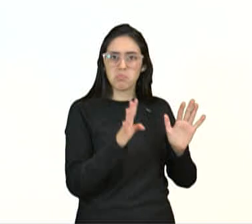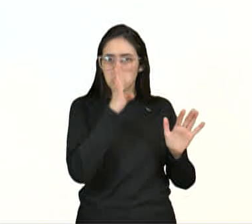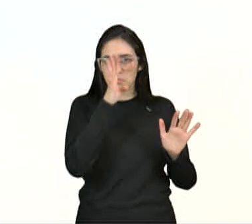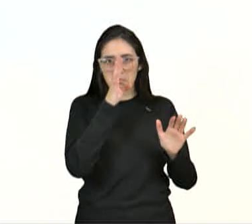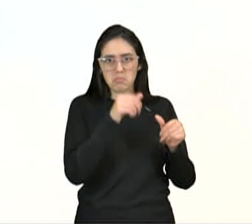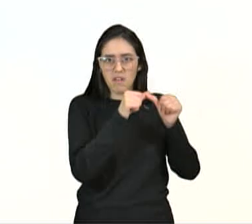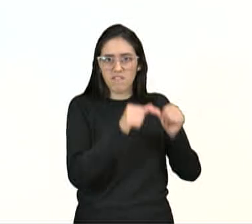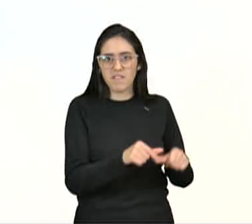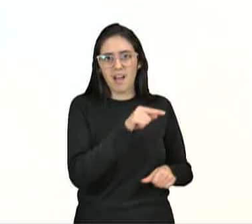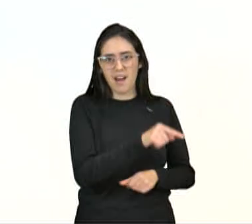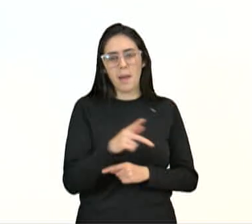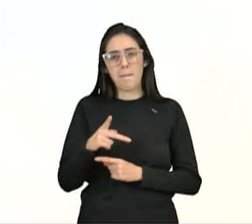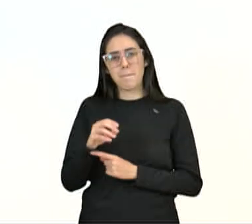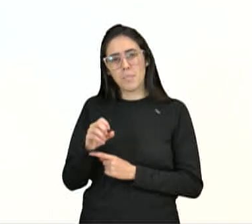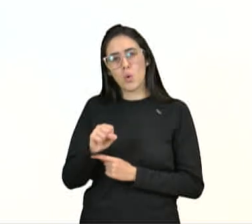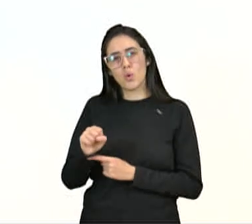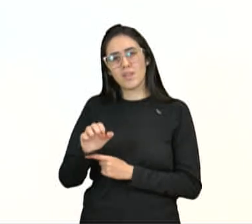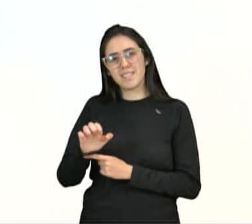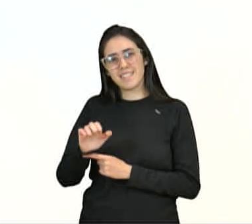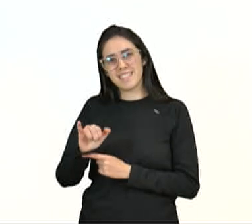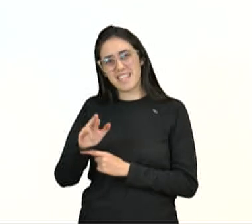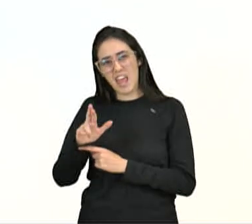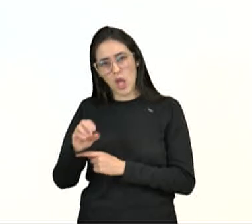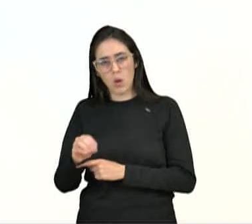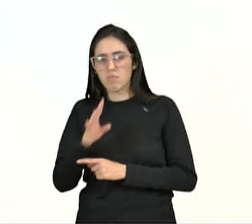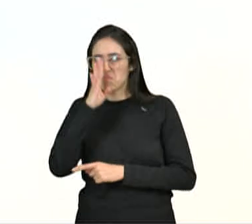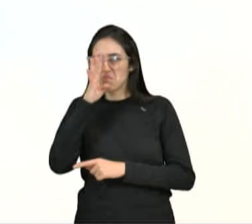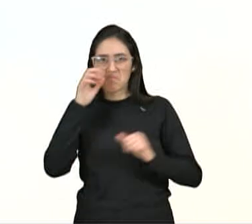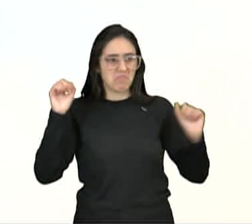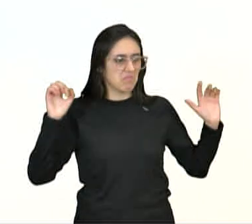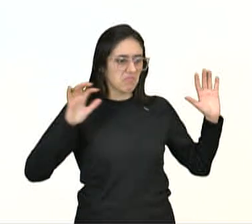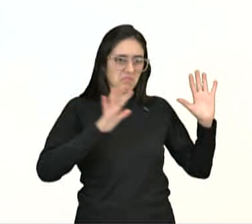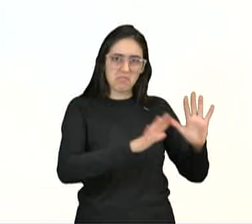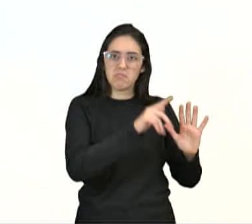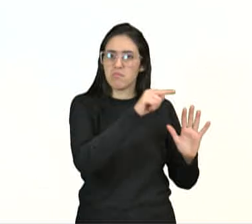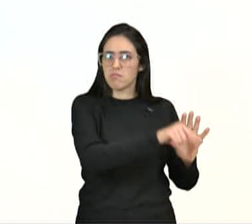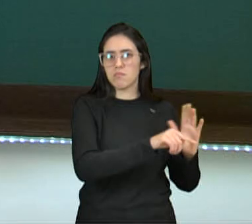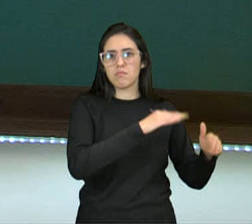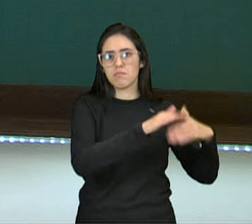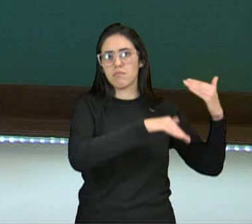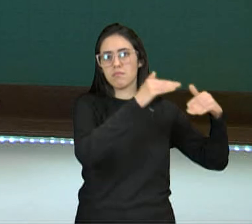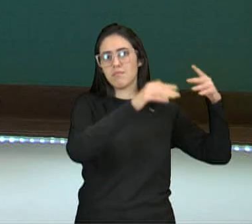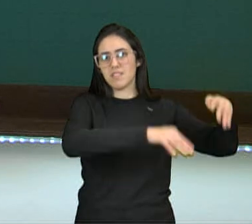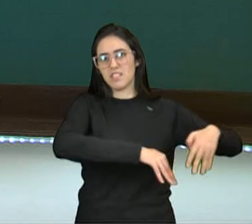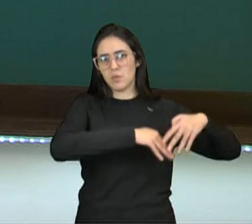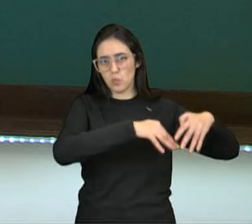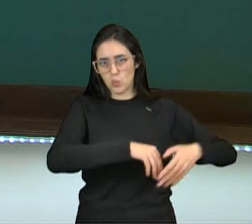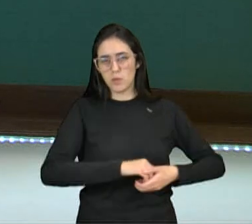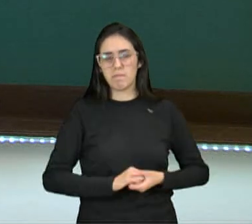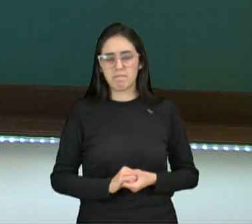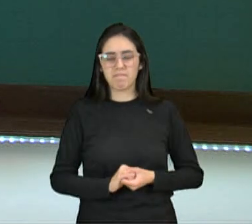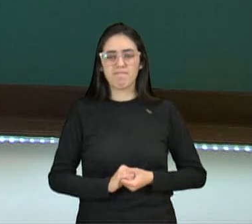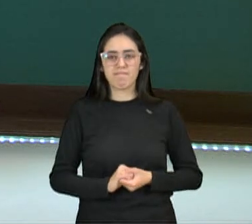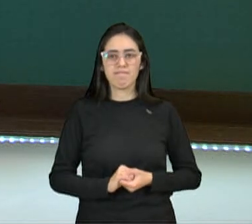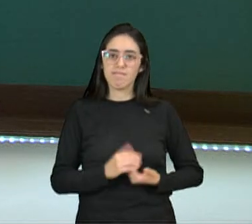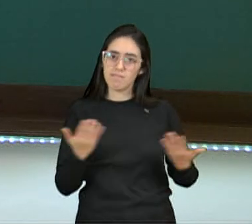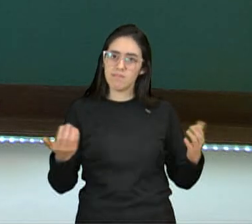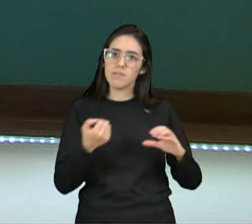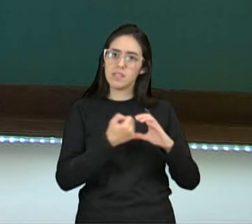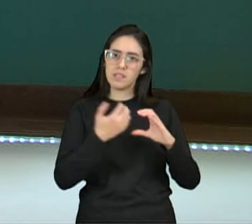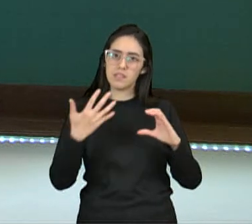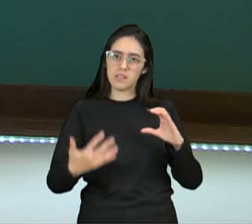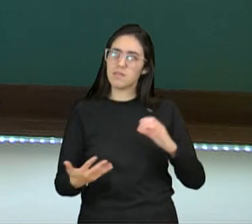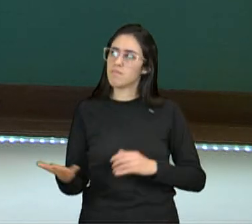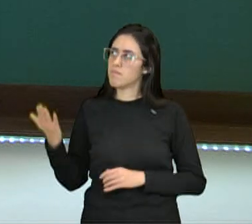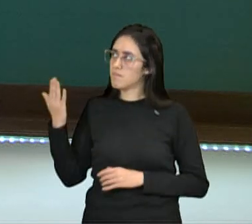né, dessas pequenas áreas ali, e começam um desenvolvimento da agricultura nessas áreas, né? Então, uma característica ali,